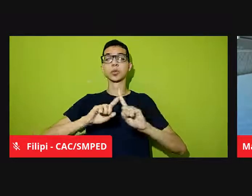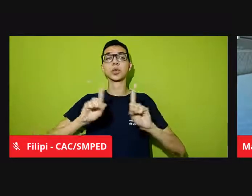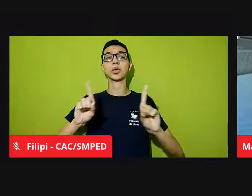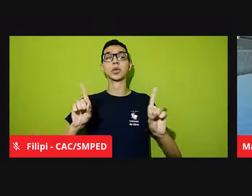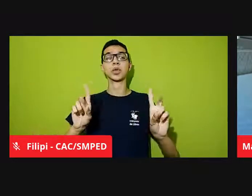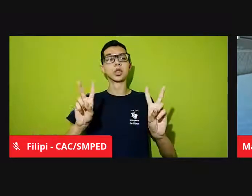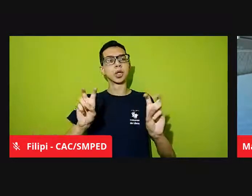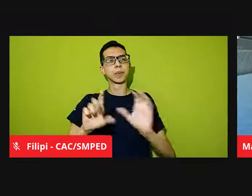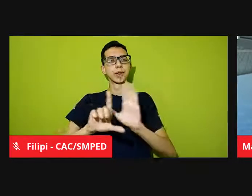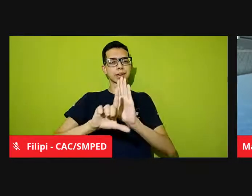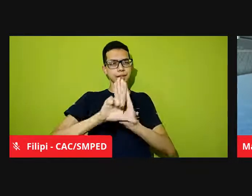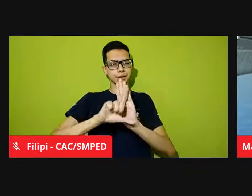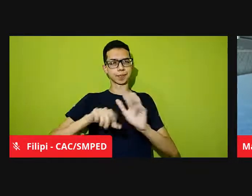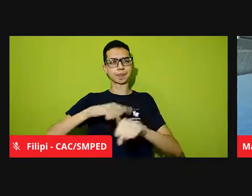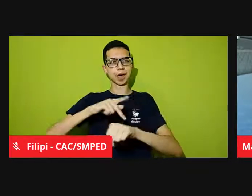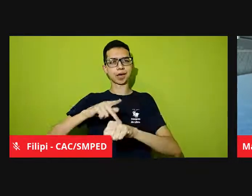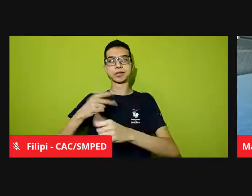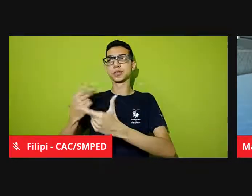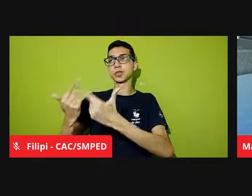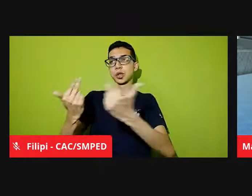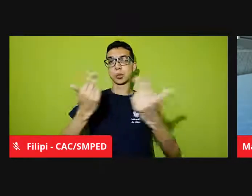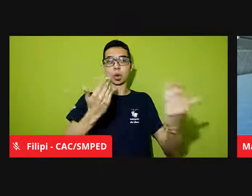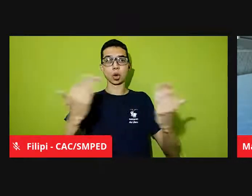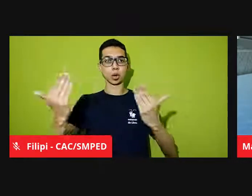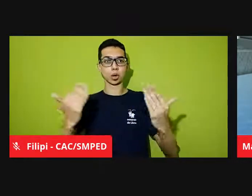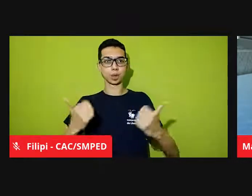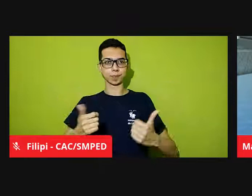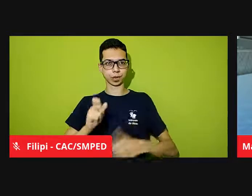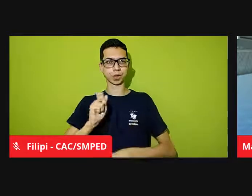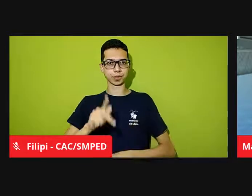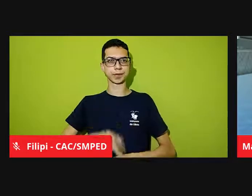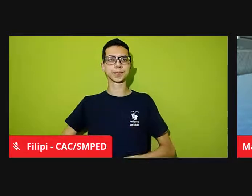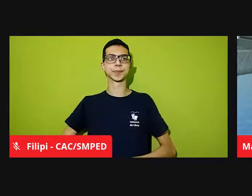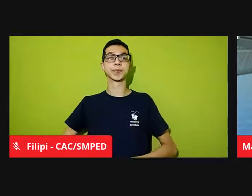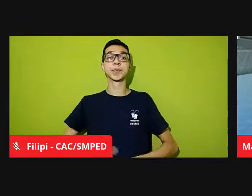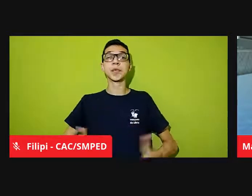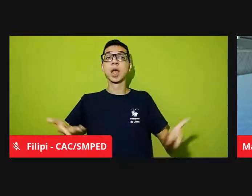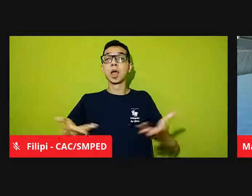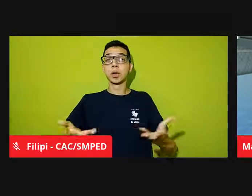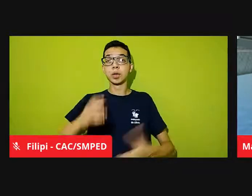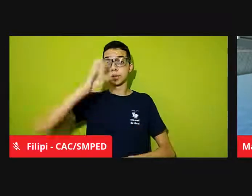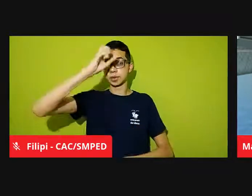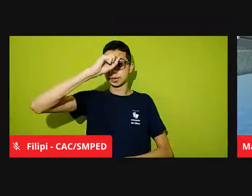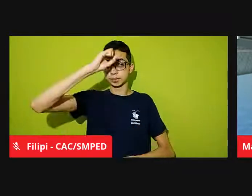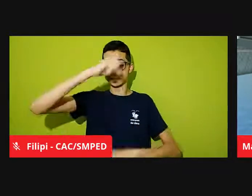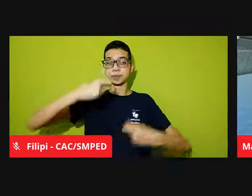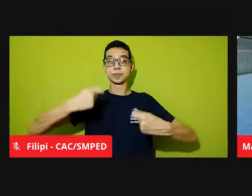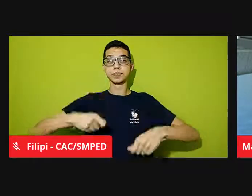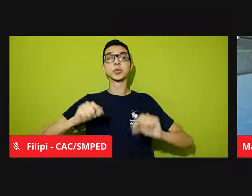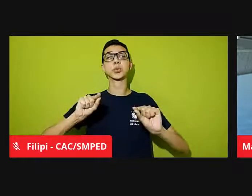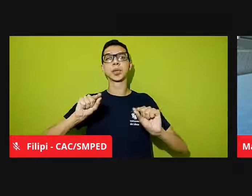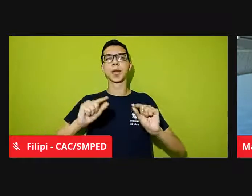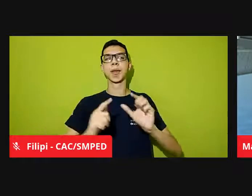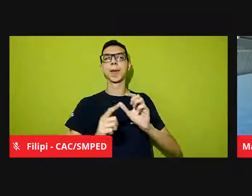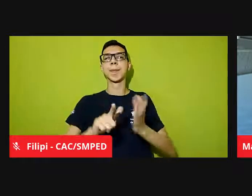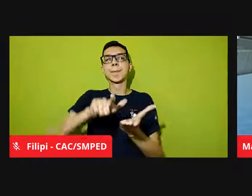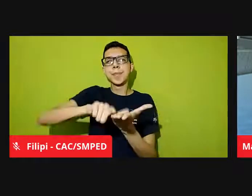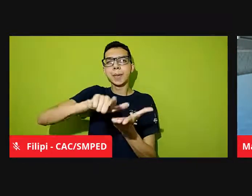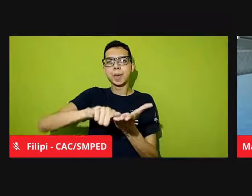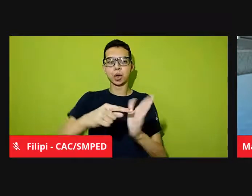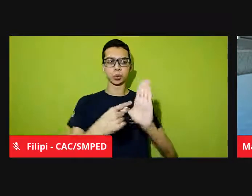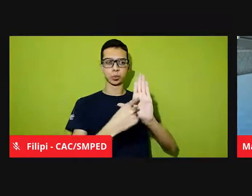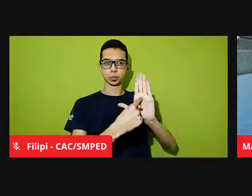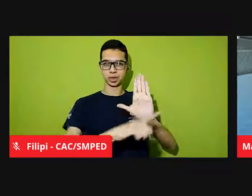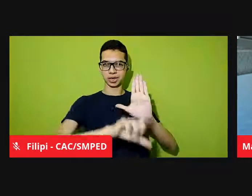para muitos outros países. E o que a gente precisa agora é aprender a tirar isso do papel e colocar na prática, e